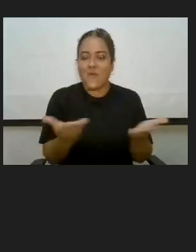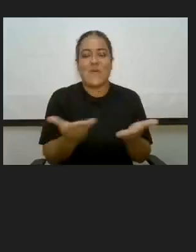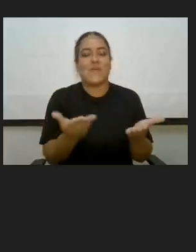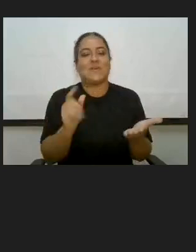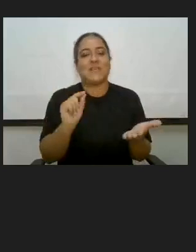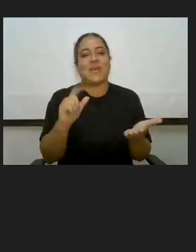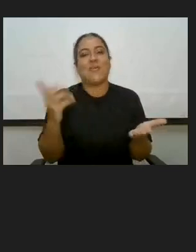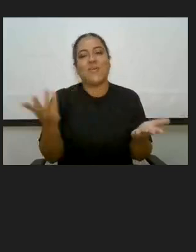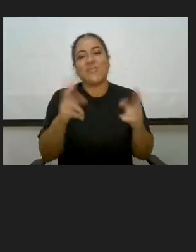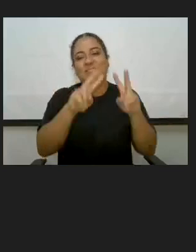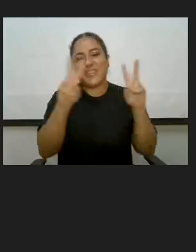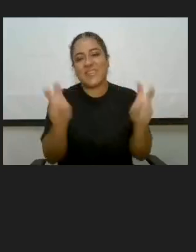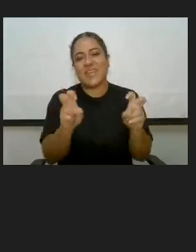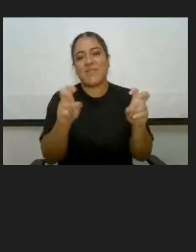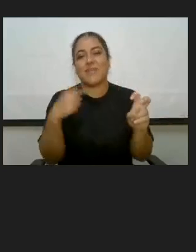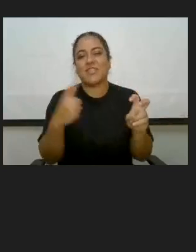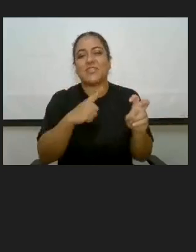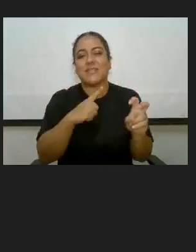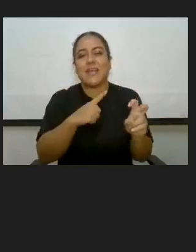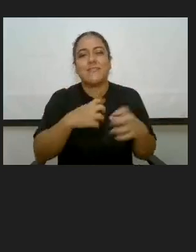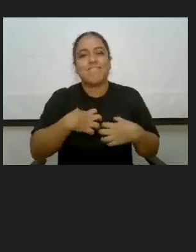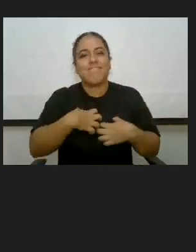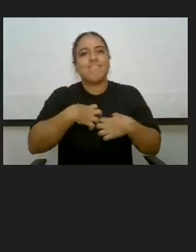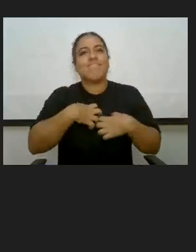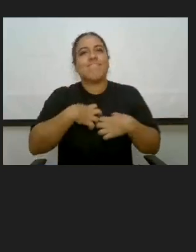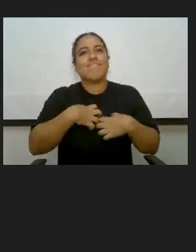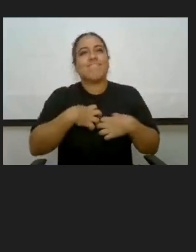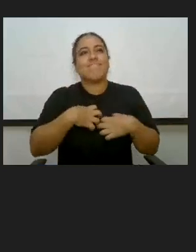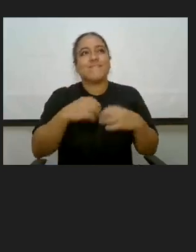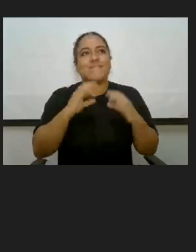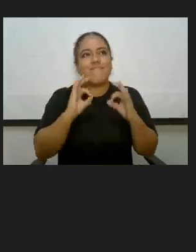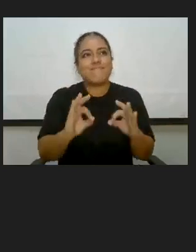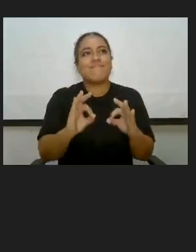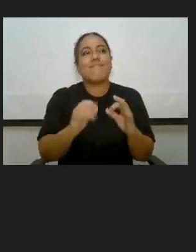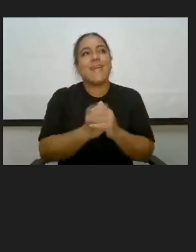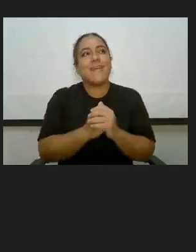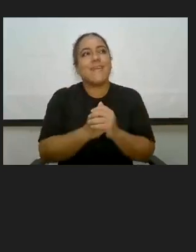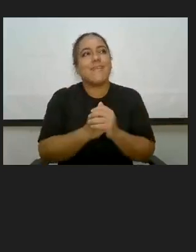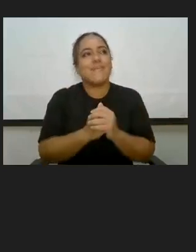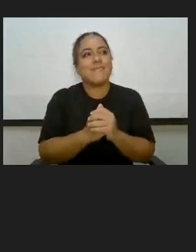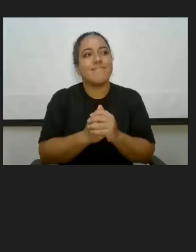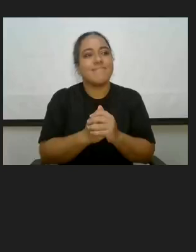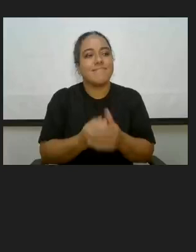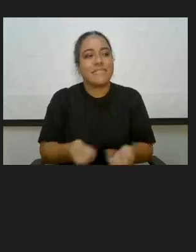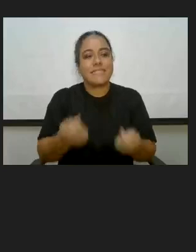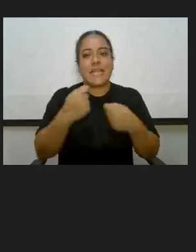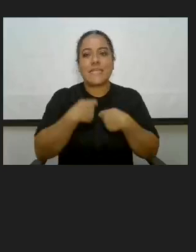é um tema que a gente tem sentido que tem trazido